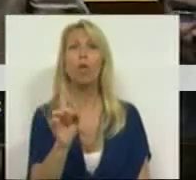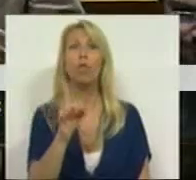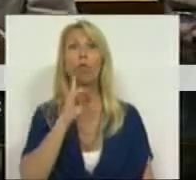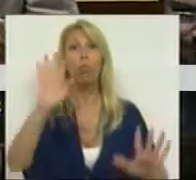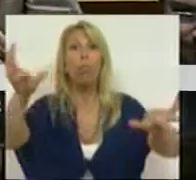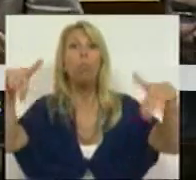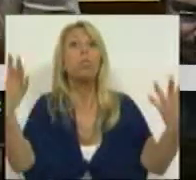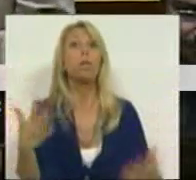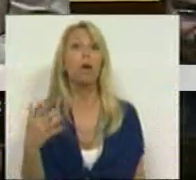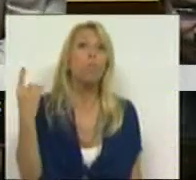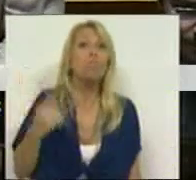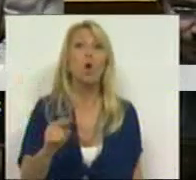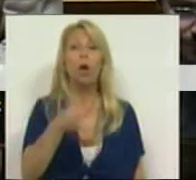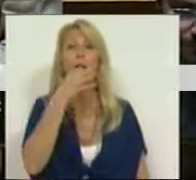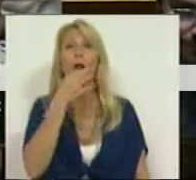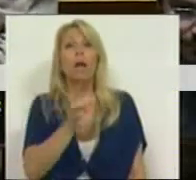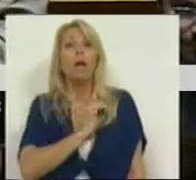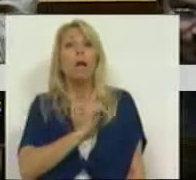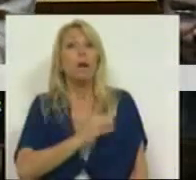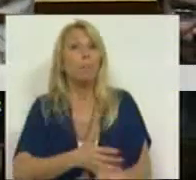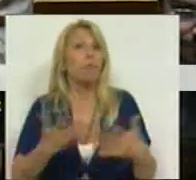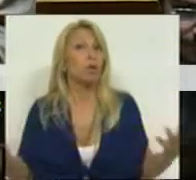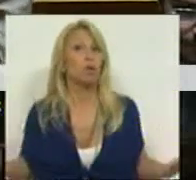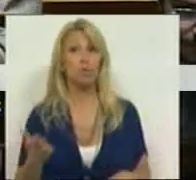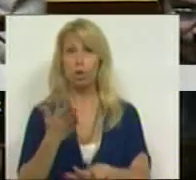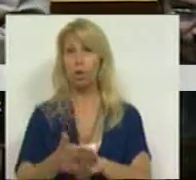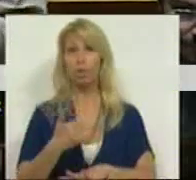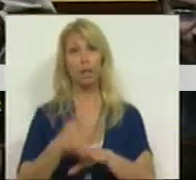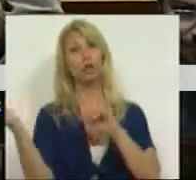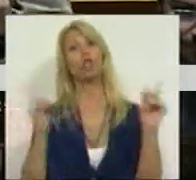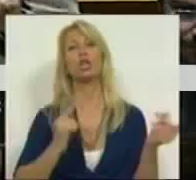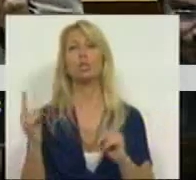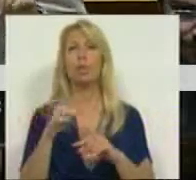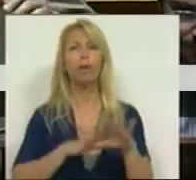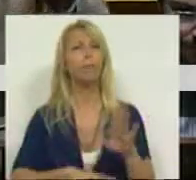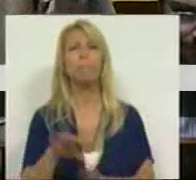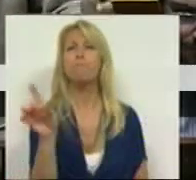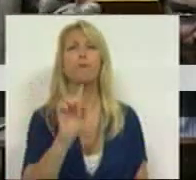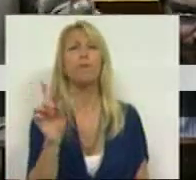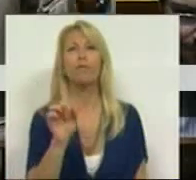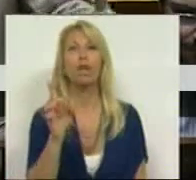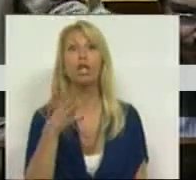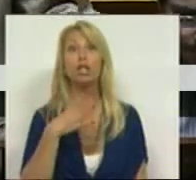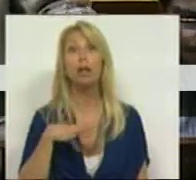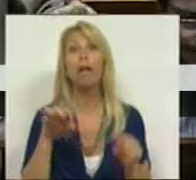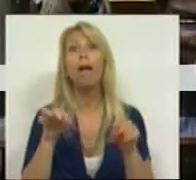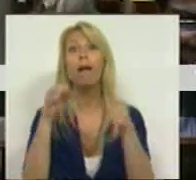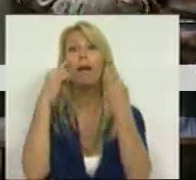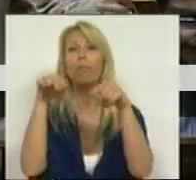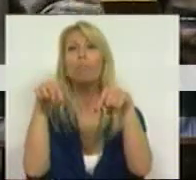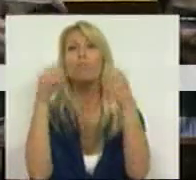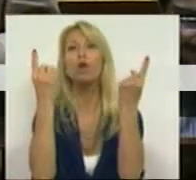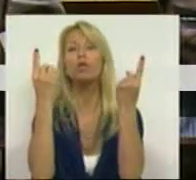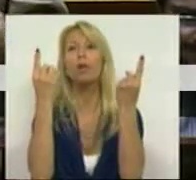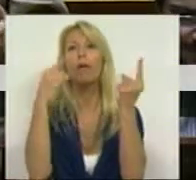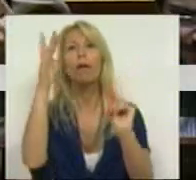podia ter apenas falado das privatizações no setor dos transportes, mas não o fez. Quis dar aqui mostra da